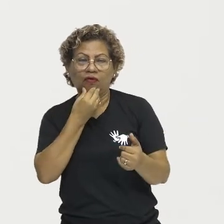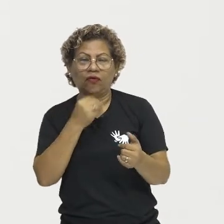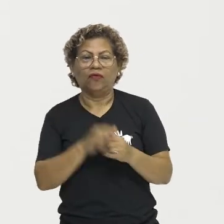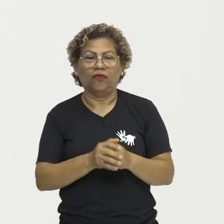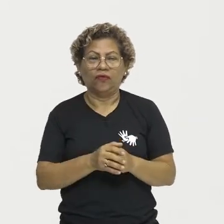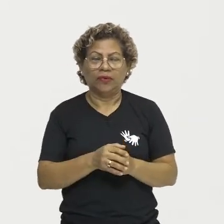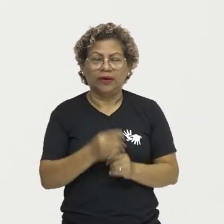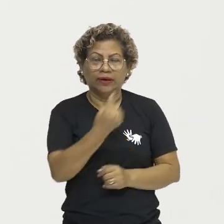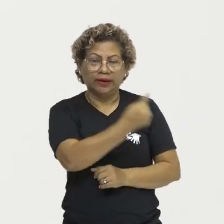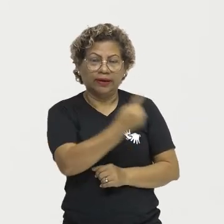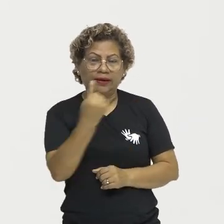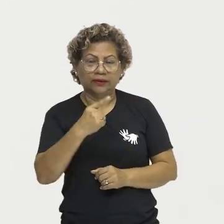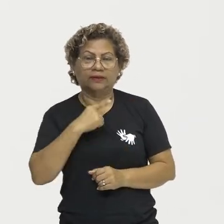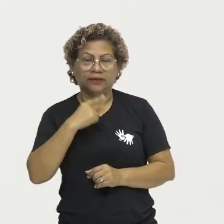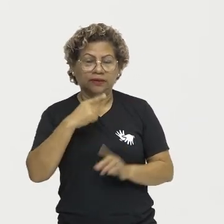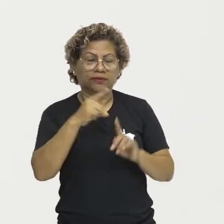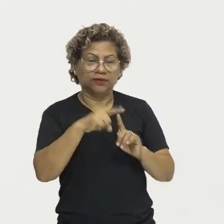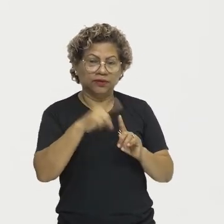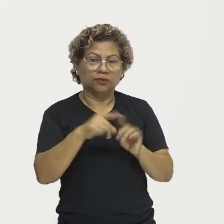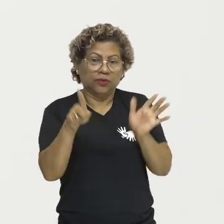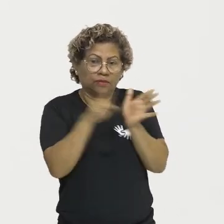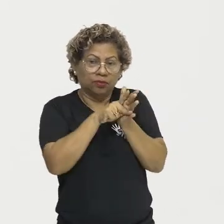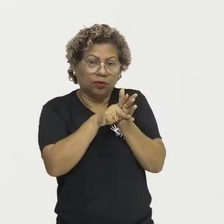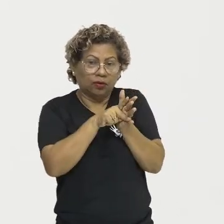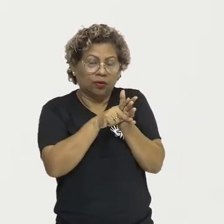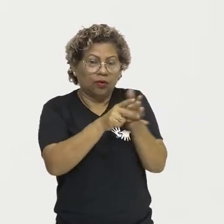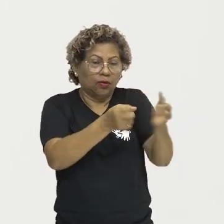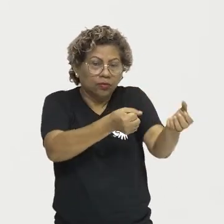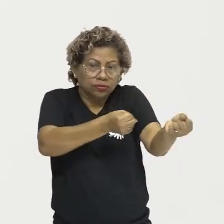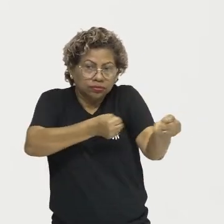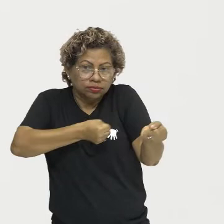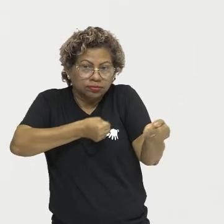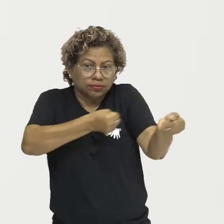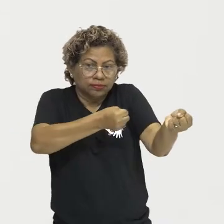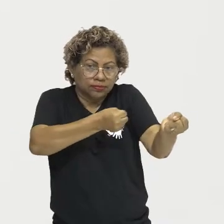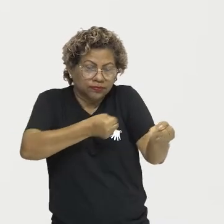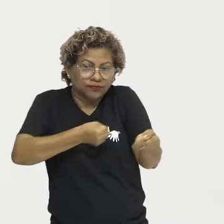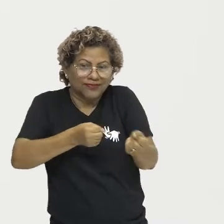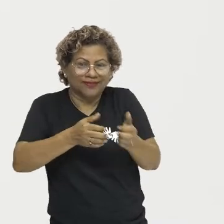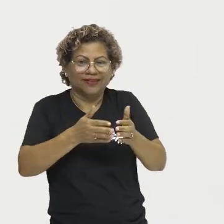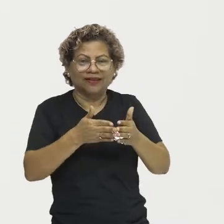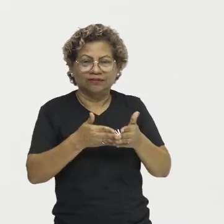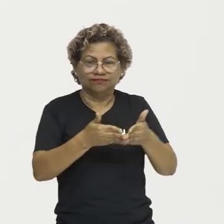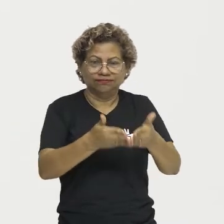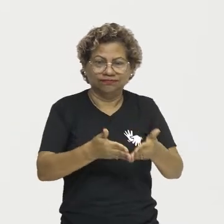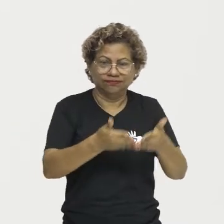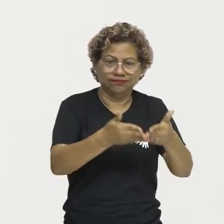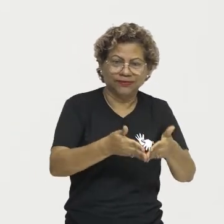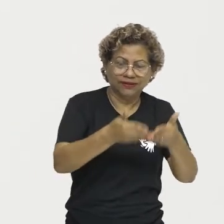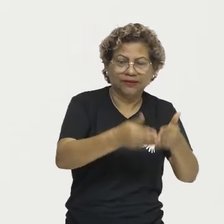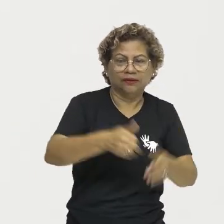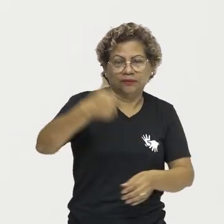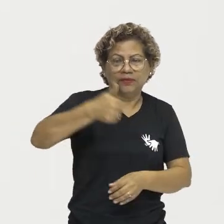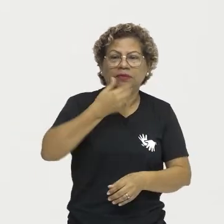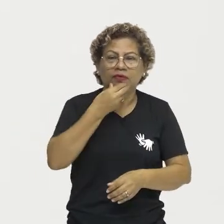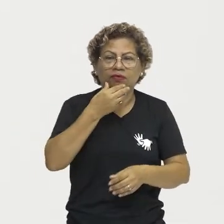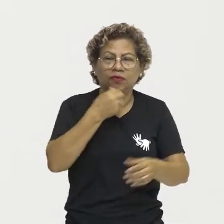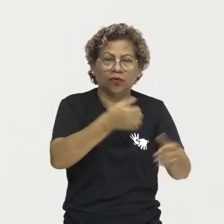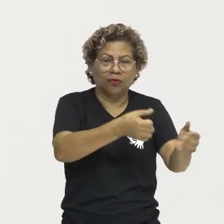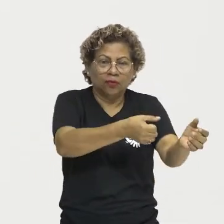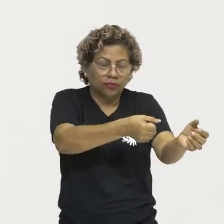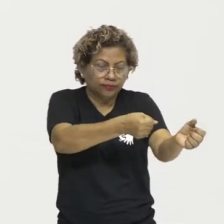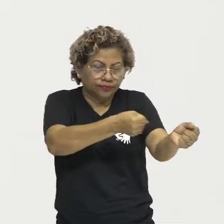uma força, né, sobre a corda que está amarrada no barco. A força F1, provocada pelo primeiro homem, ela tem